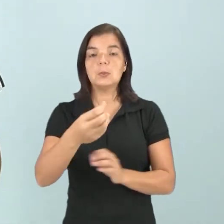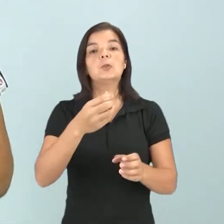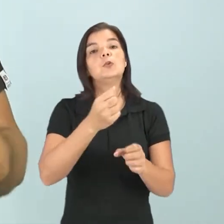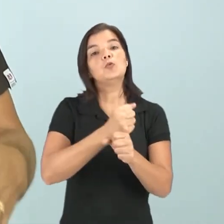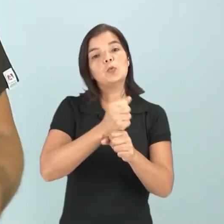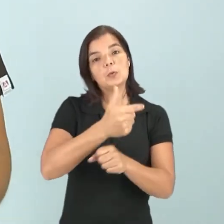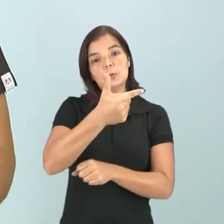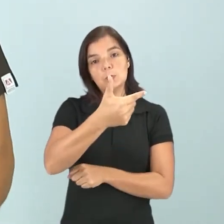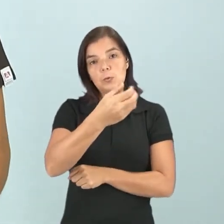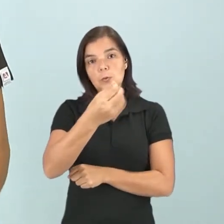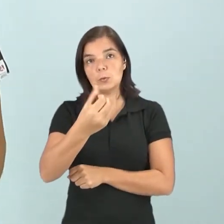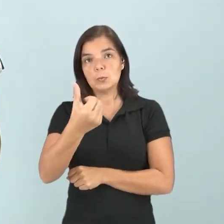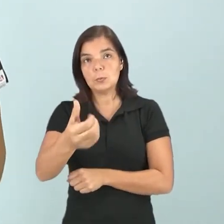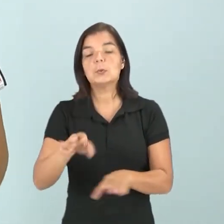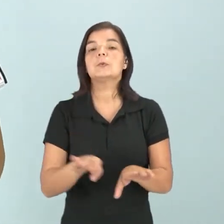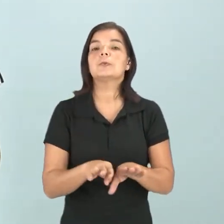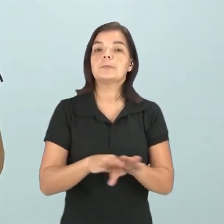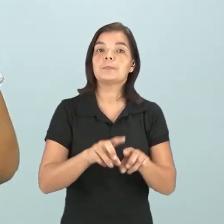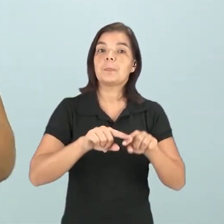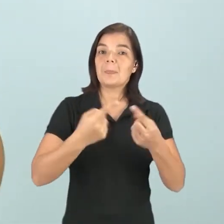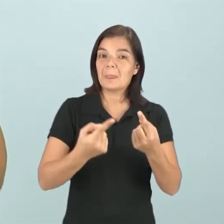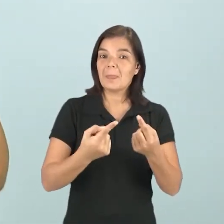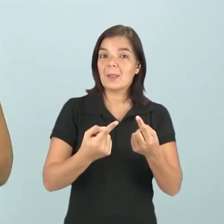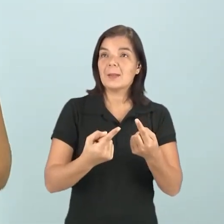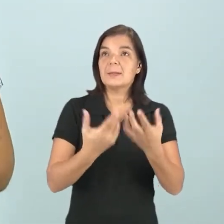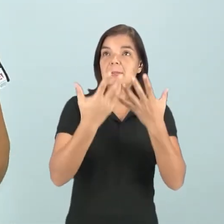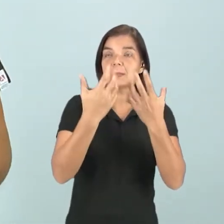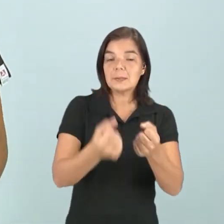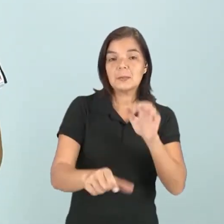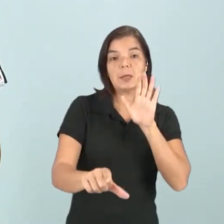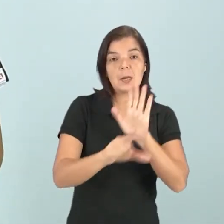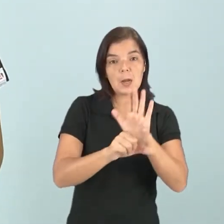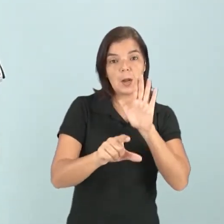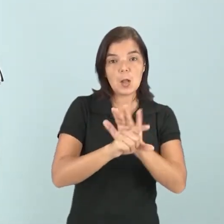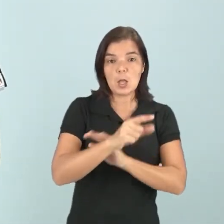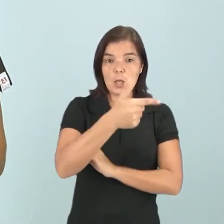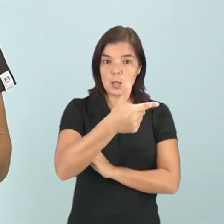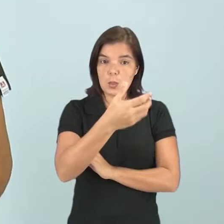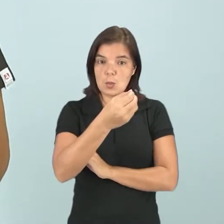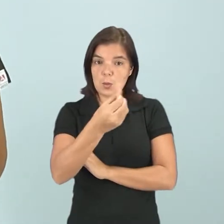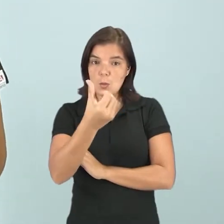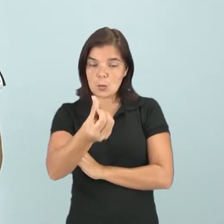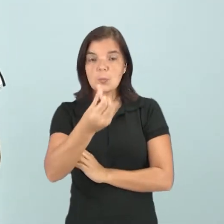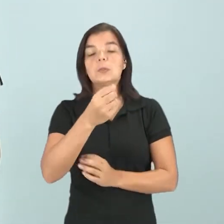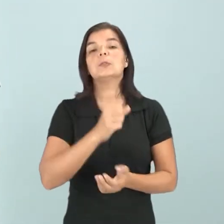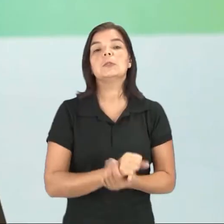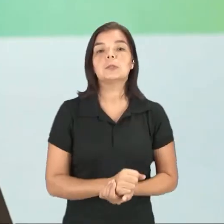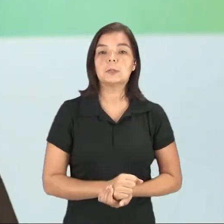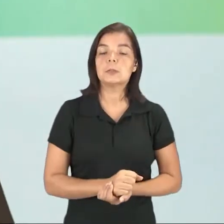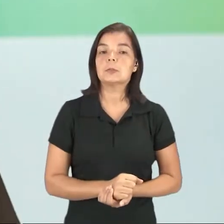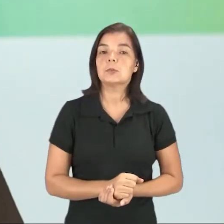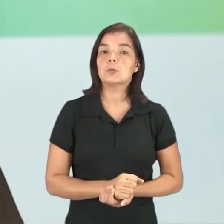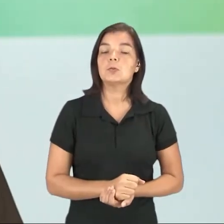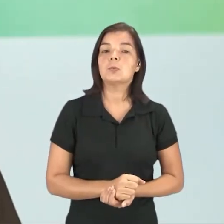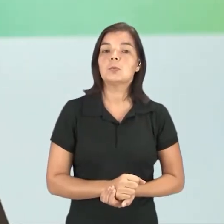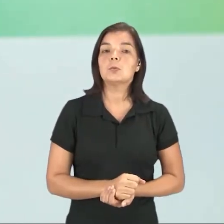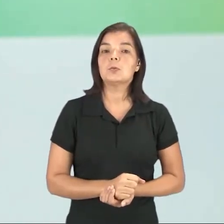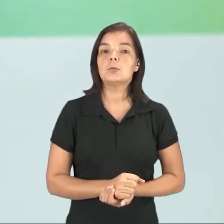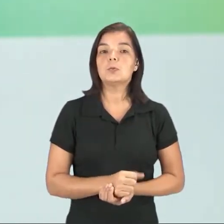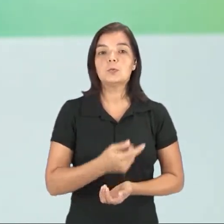agricultura familiar surgiu em 96, só que só veio ser sancionado a lei em 2006, né, através